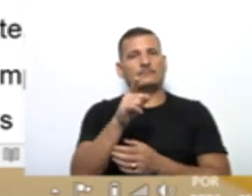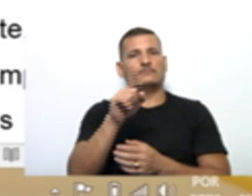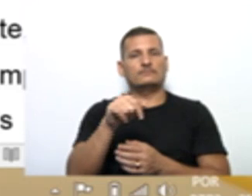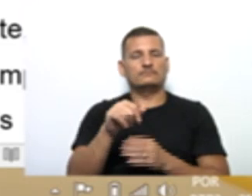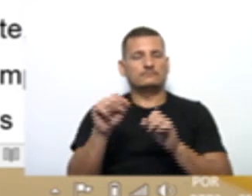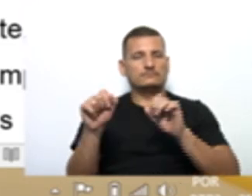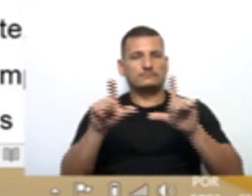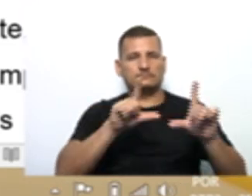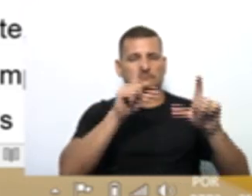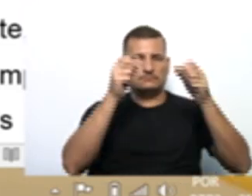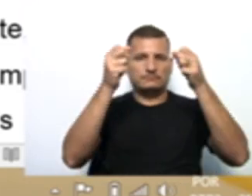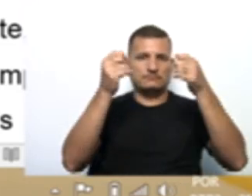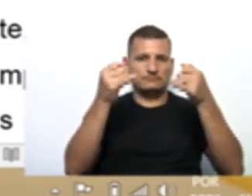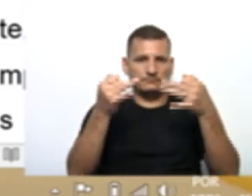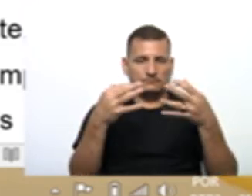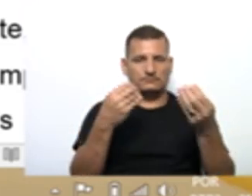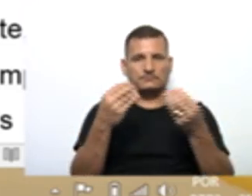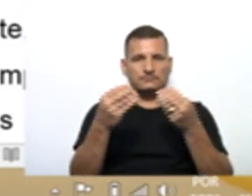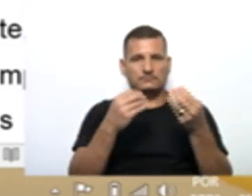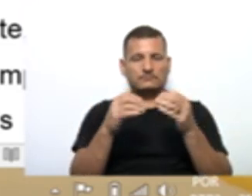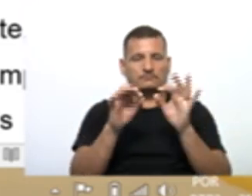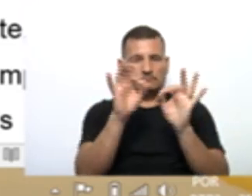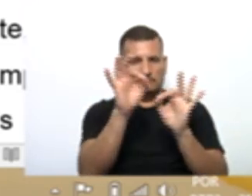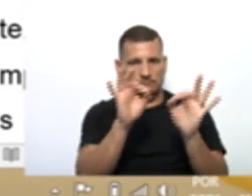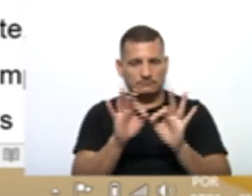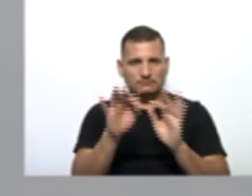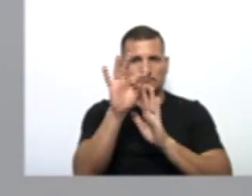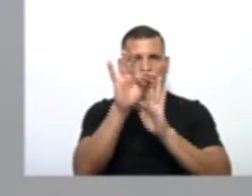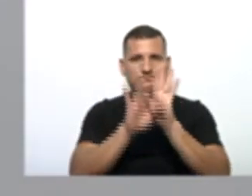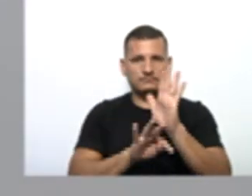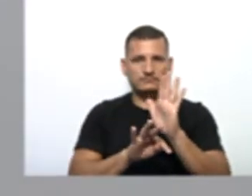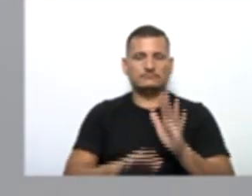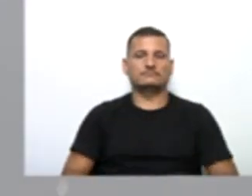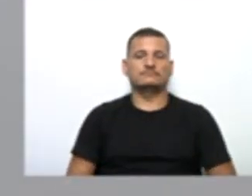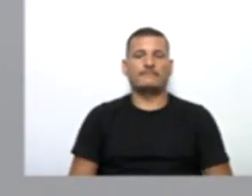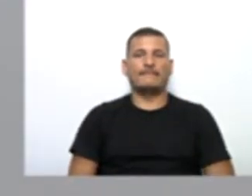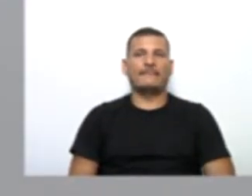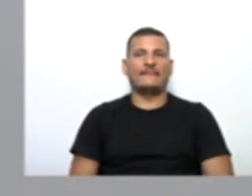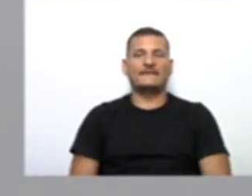Este foi o tutorial com relação à formatação geral do texto.